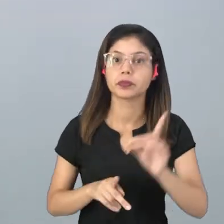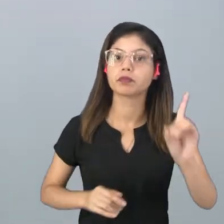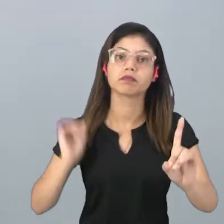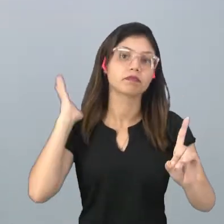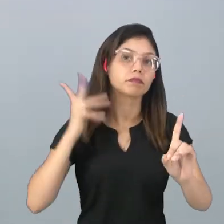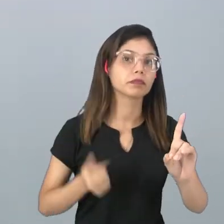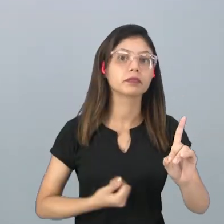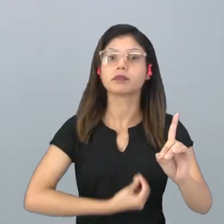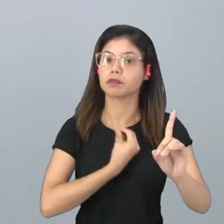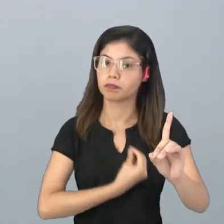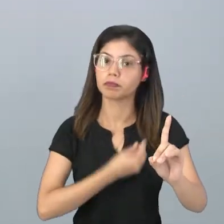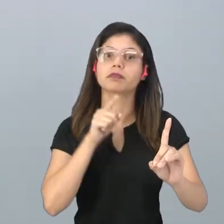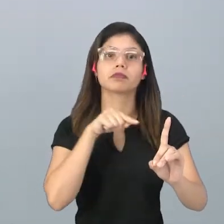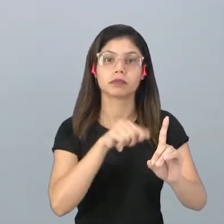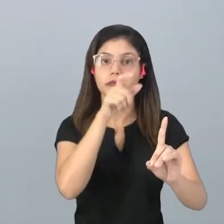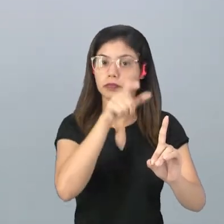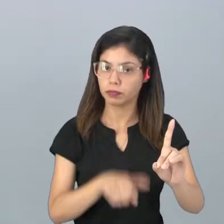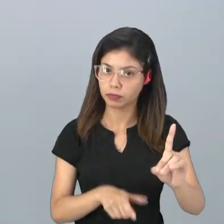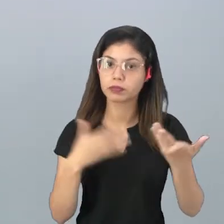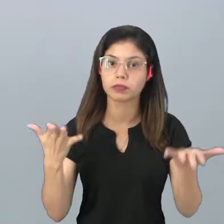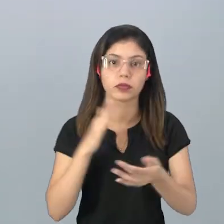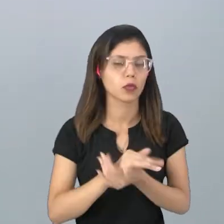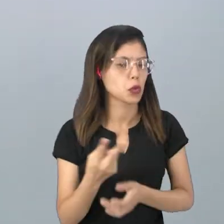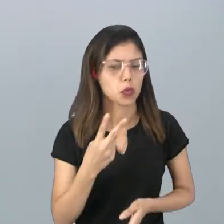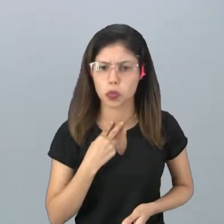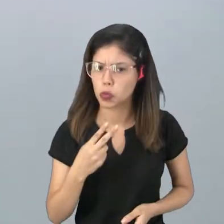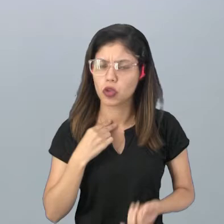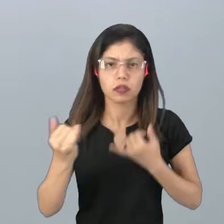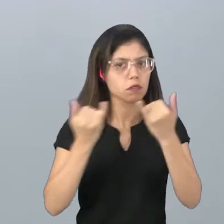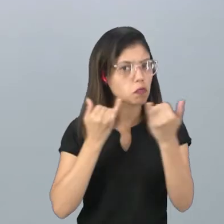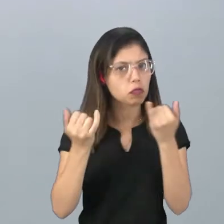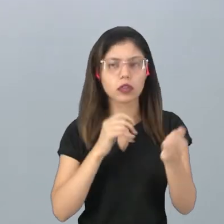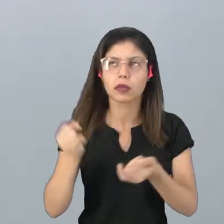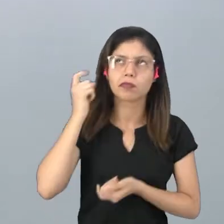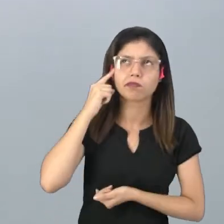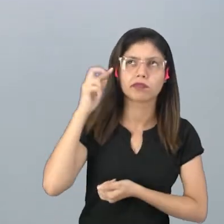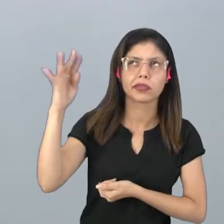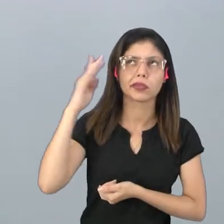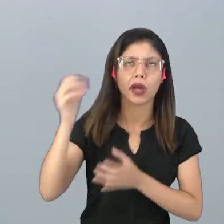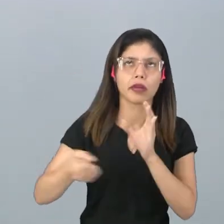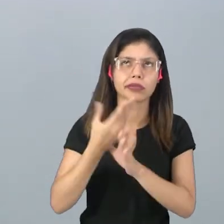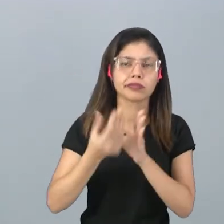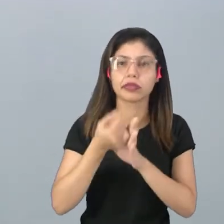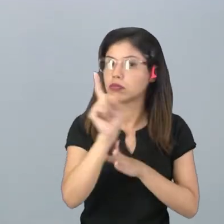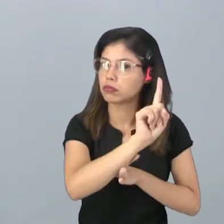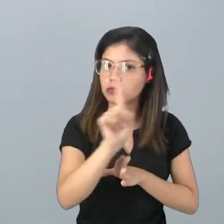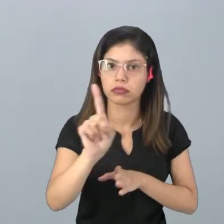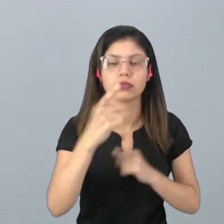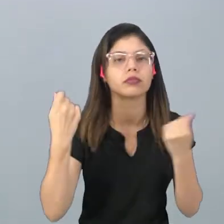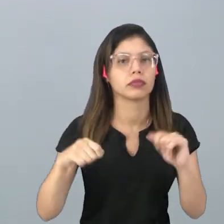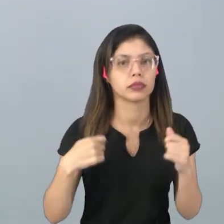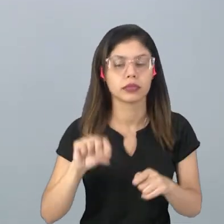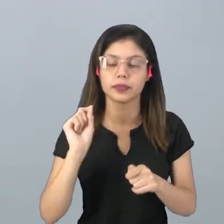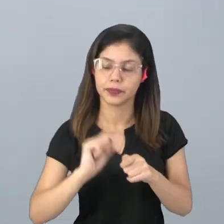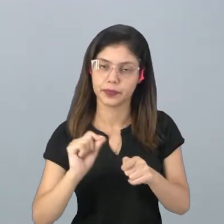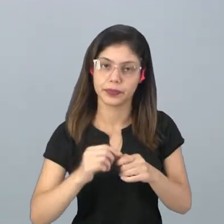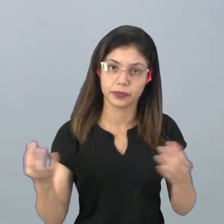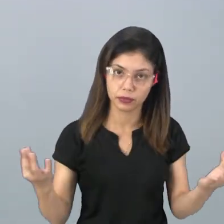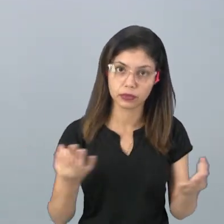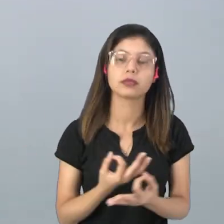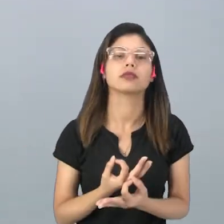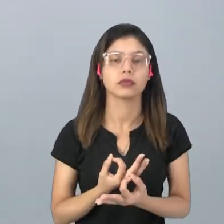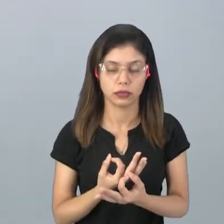é algo concreto que realmente aconteceu, um fato verídico. Eu não posso ficar criando informações da minha própria cabeça, da minha imaginação,